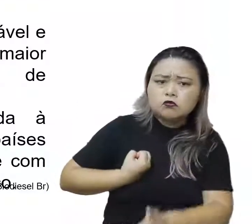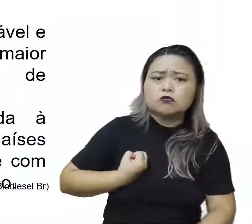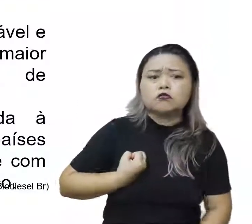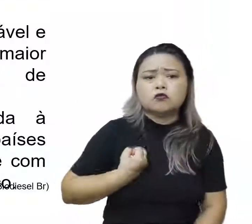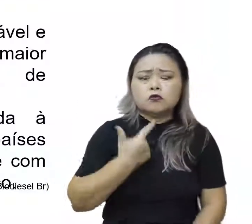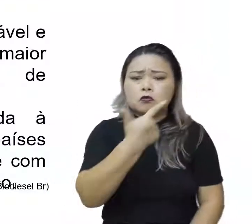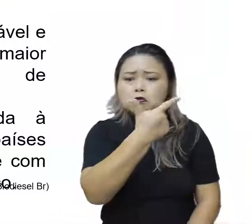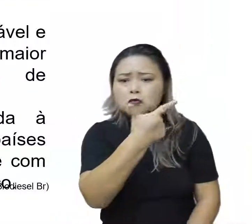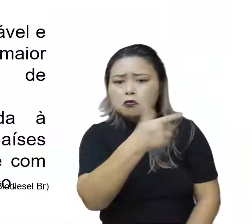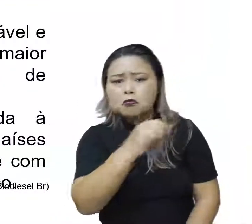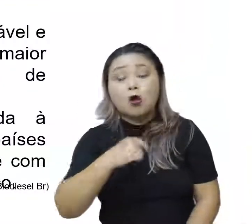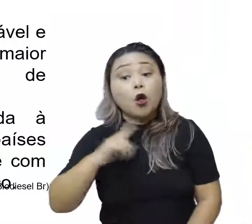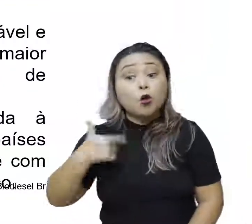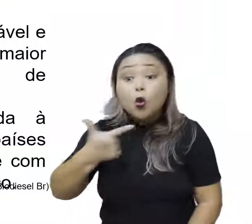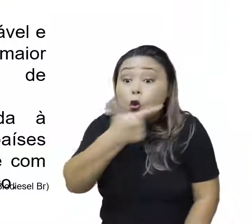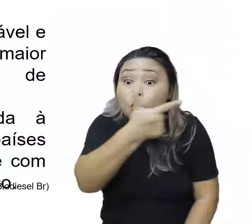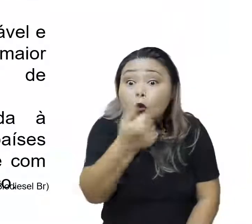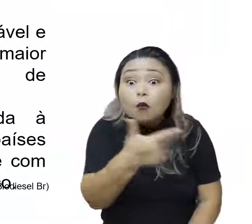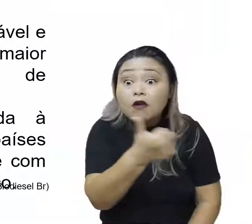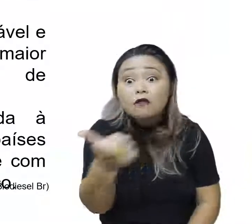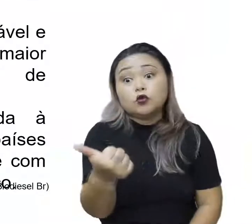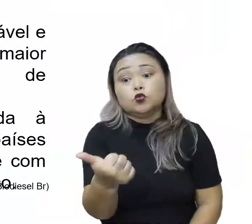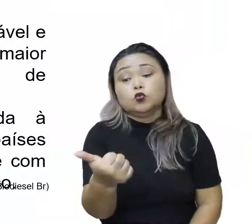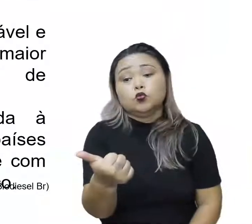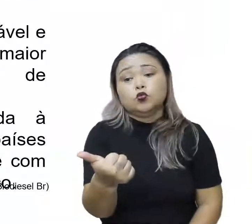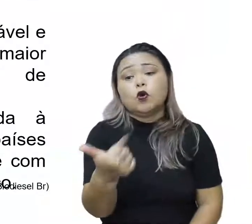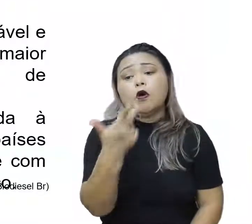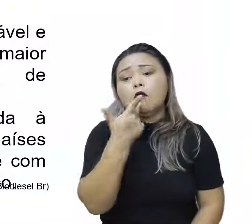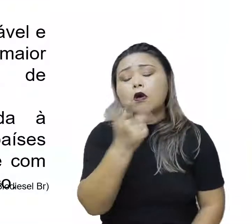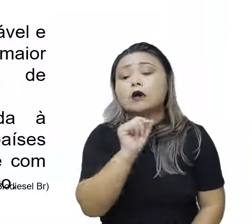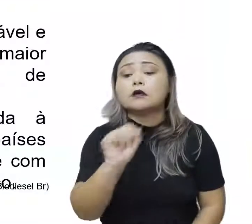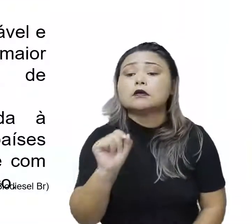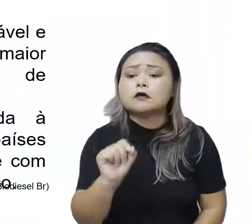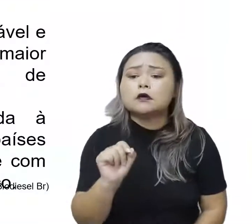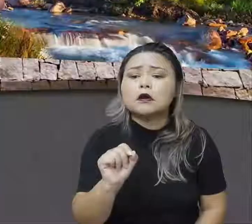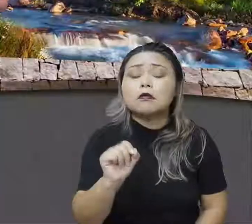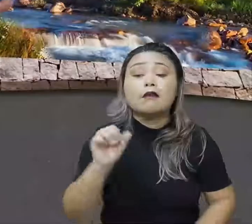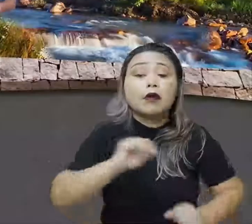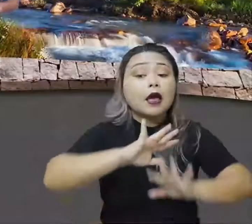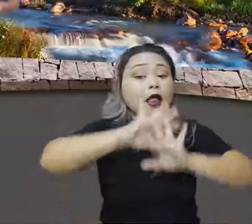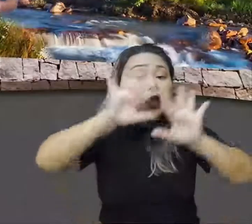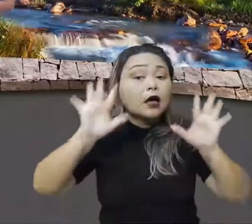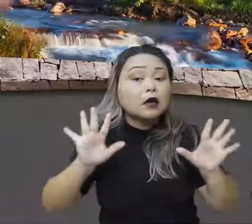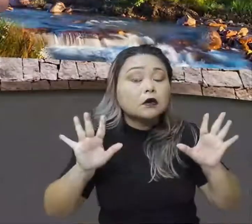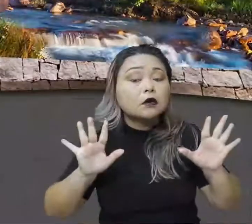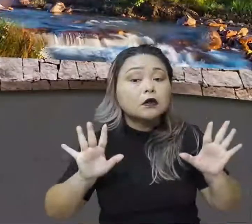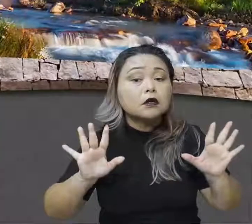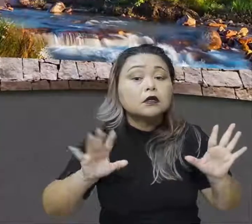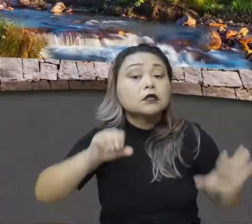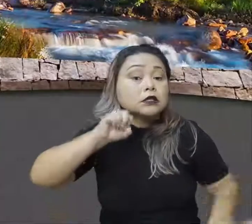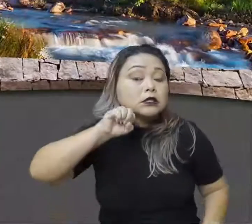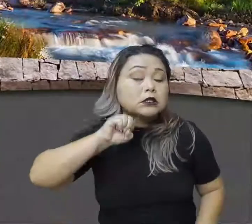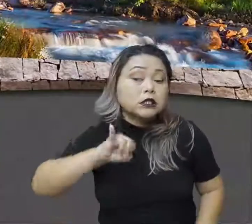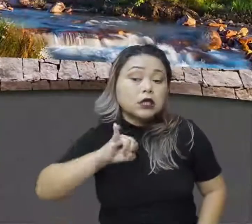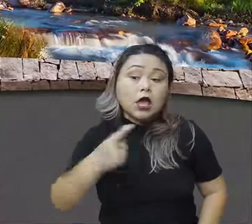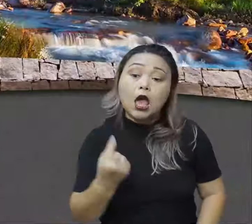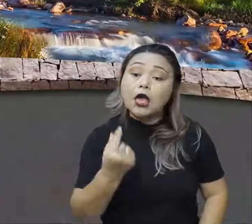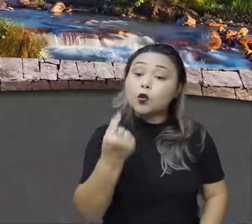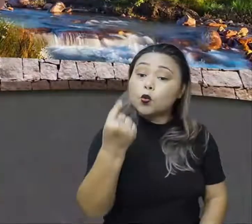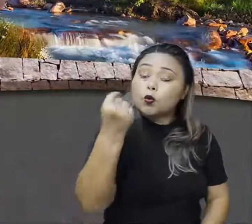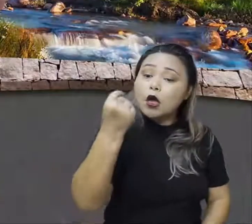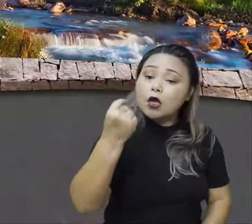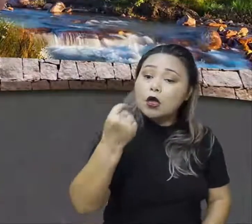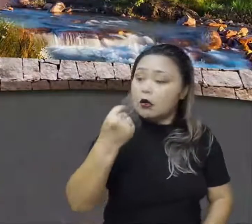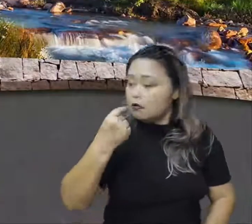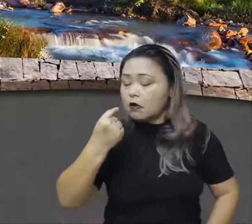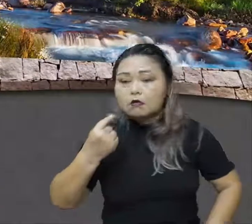2002, 2004, nós estamos em 2021. Eu digo para vocês o seguinte, para ficar bem claro. Se a economia